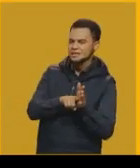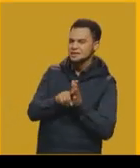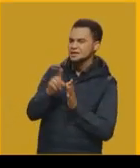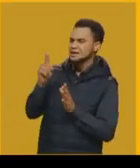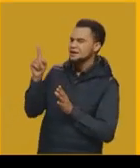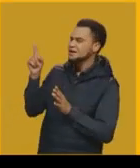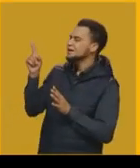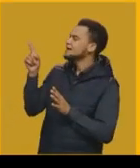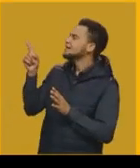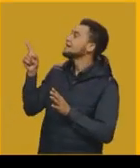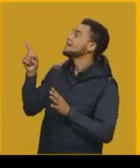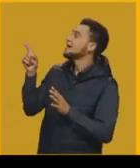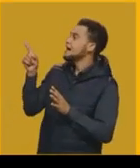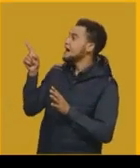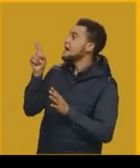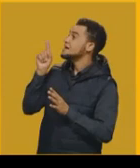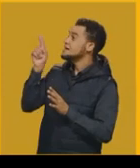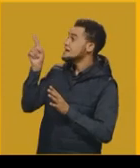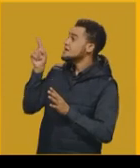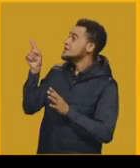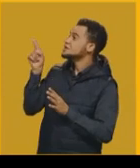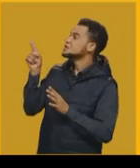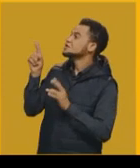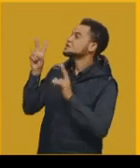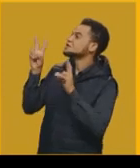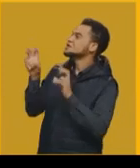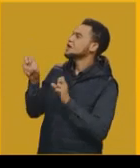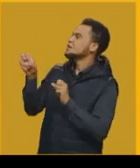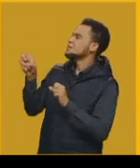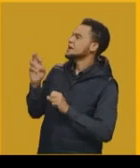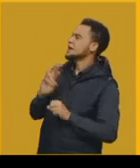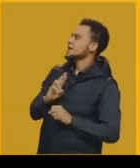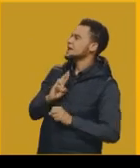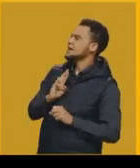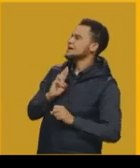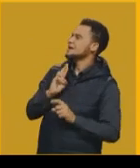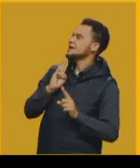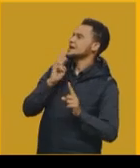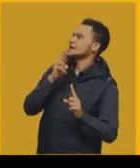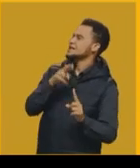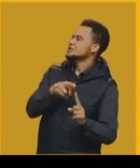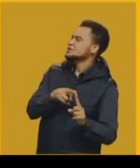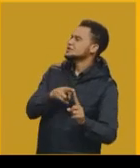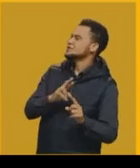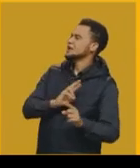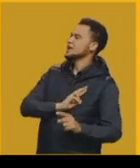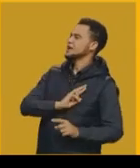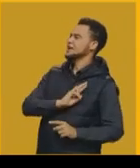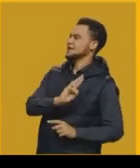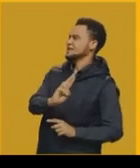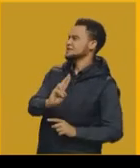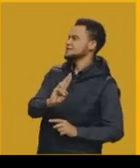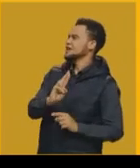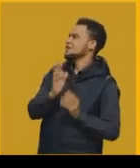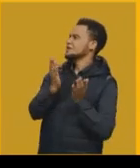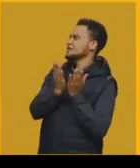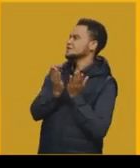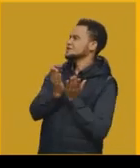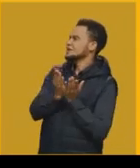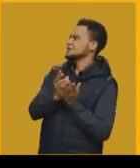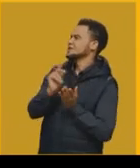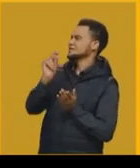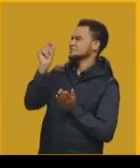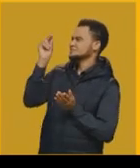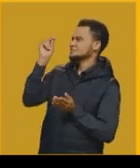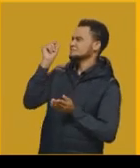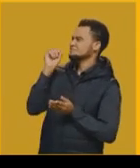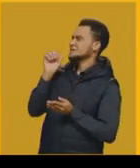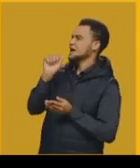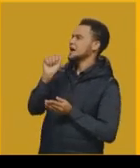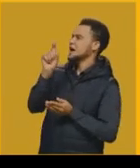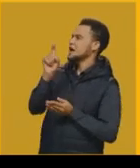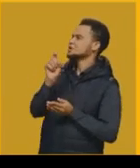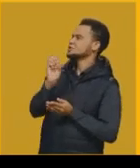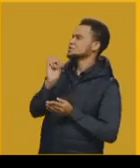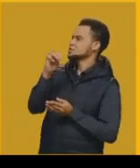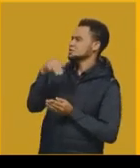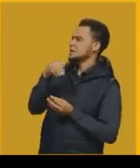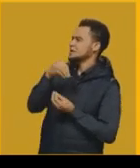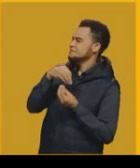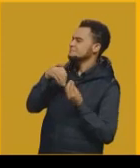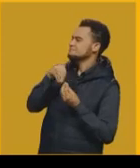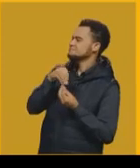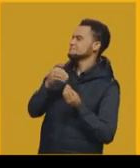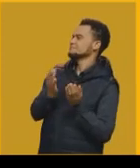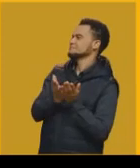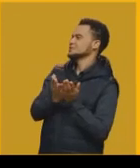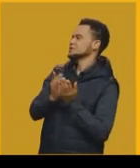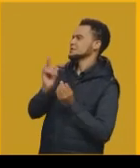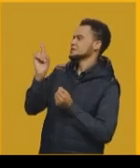é uma referência aí à religiosidade, né, uma referência ao cristianismo que é muito presente nesse Império de Axum.